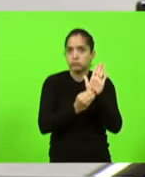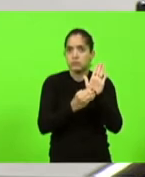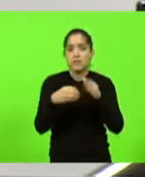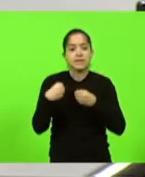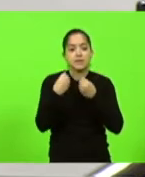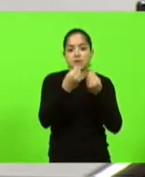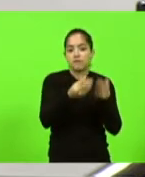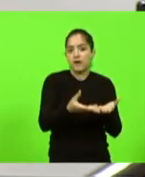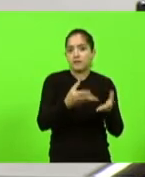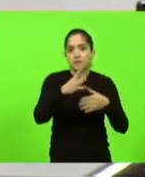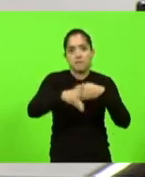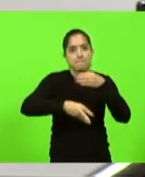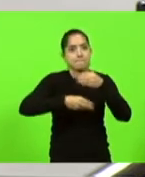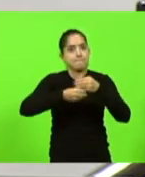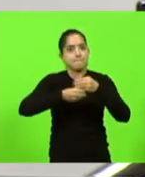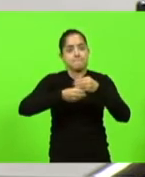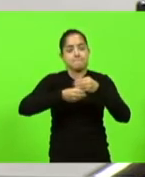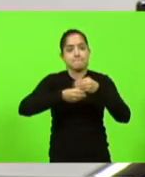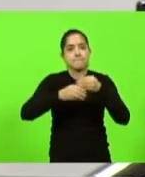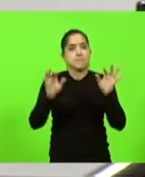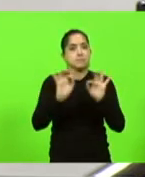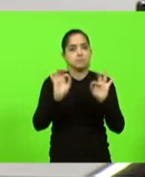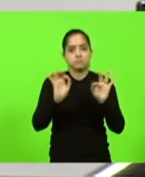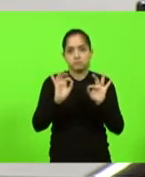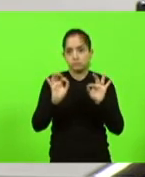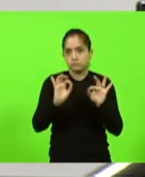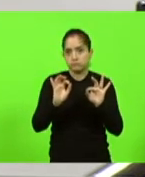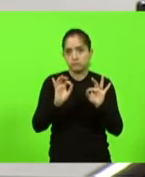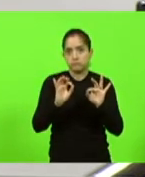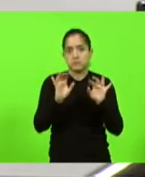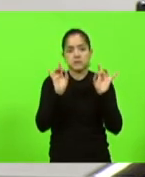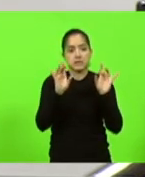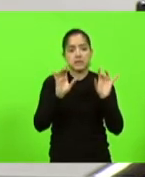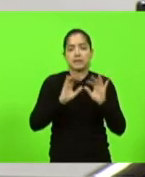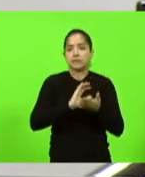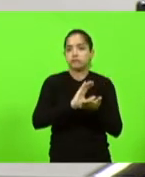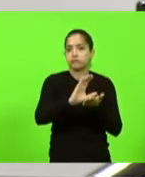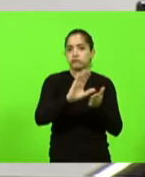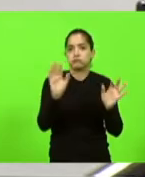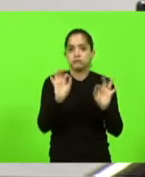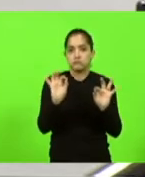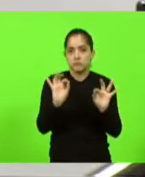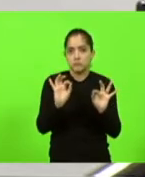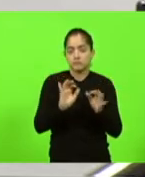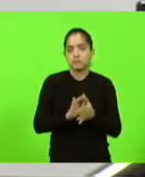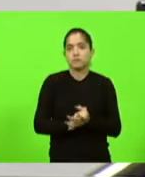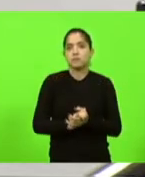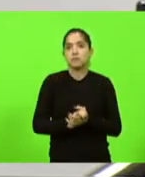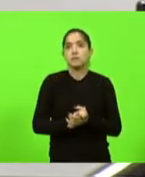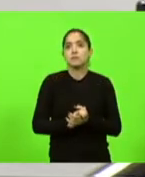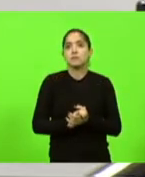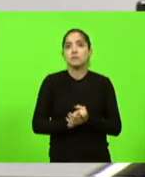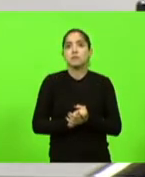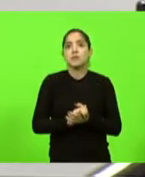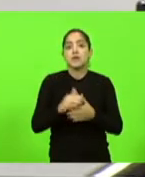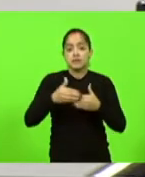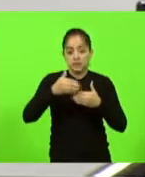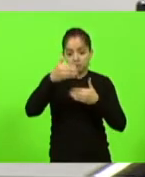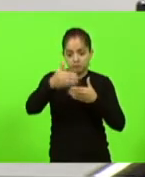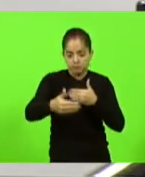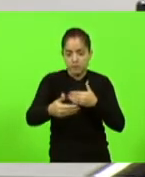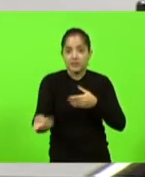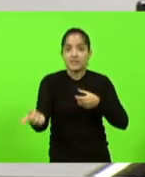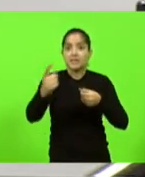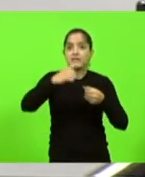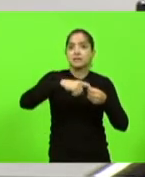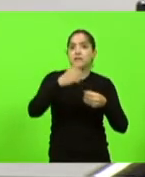mais emenda parlamentar impositiva e nem transferência especial. E mais ainda, ele, no exercício seguinte, vai ter que devolver o dinheiro